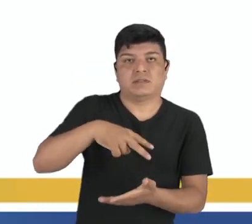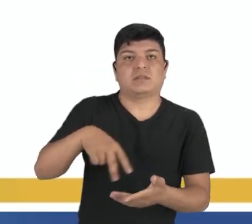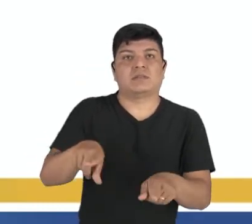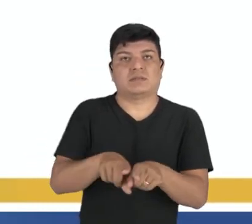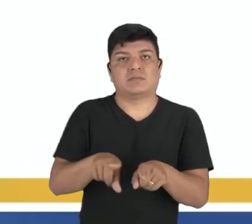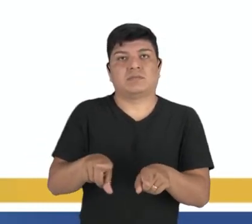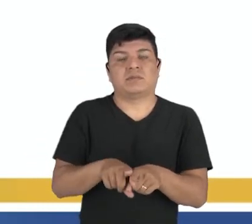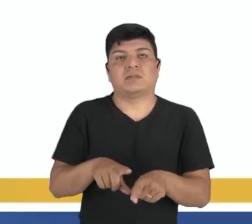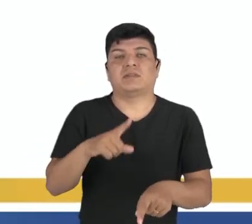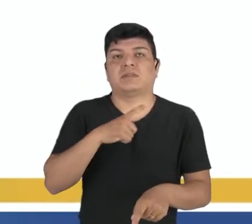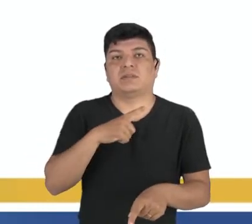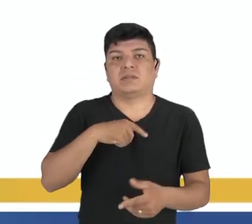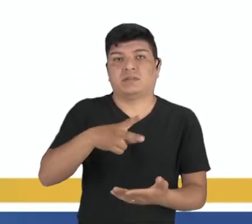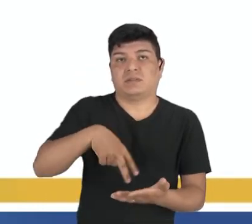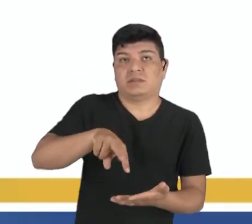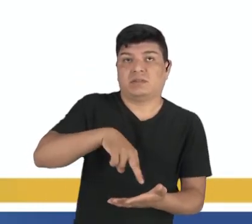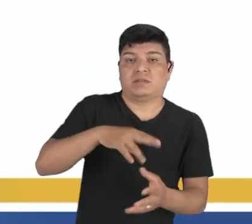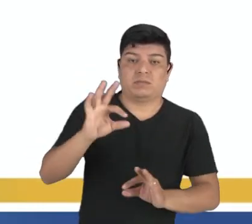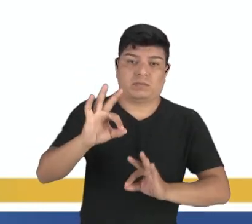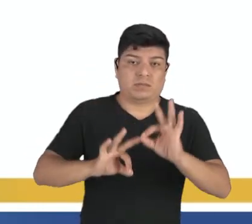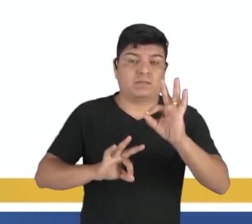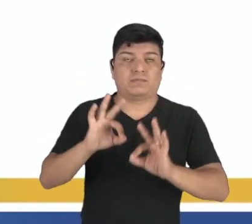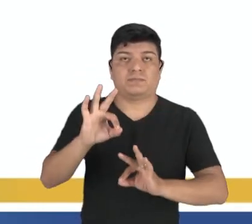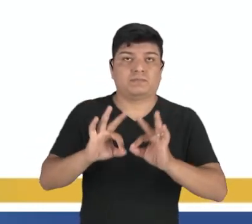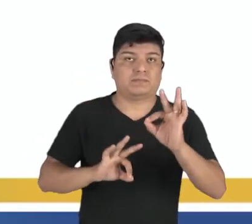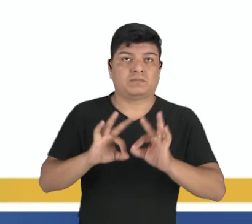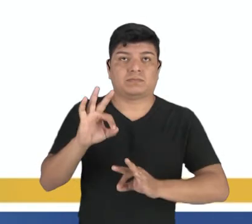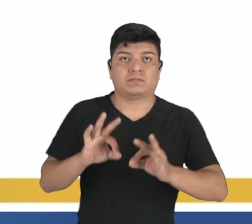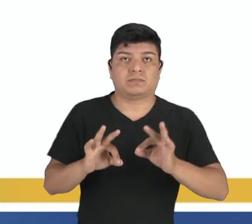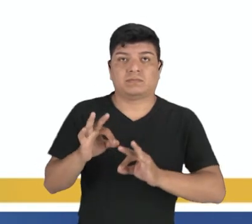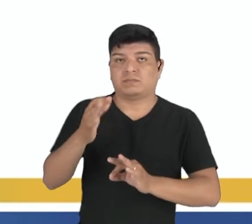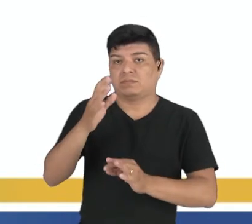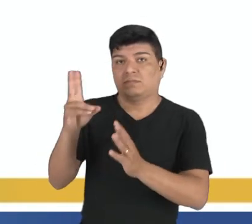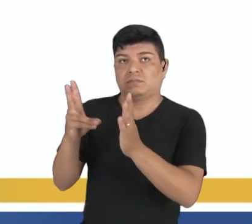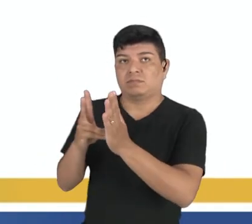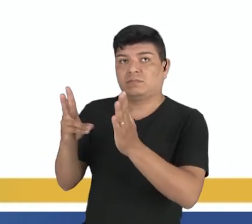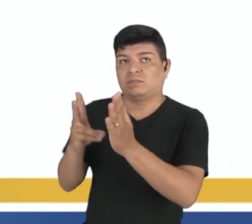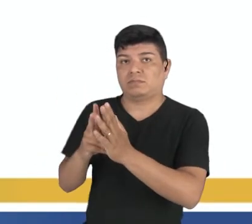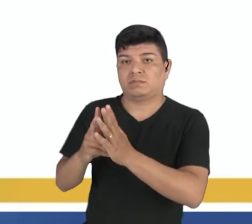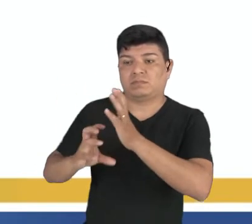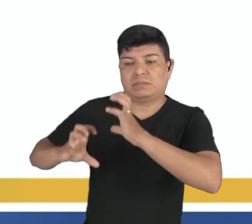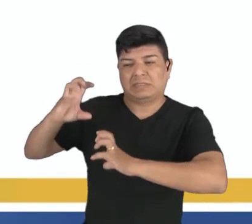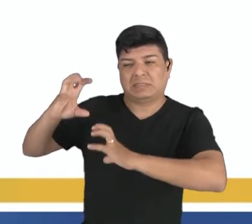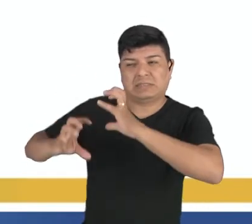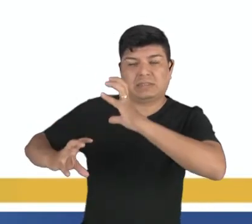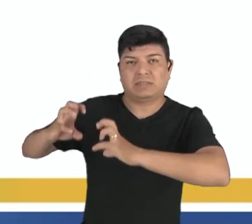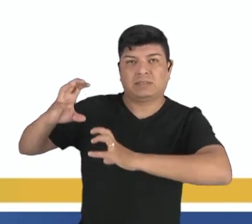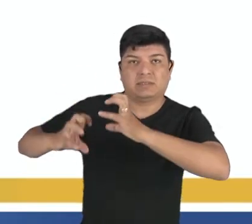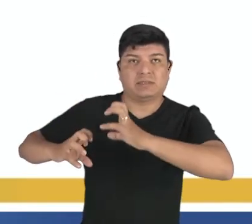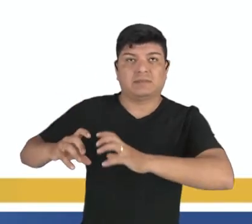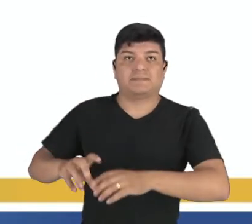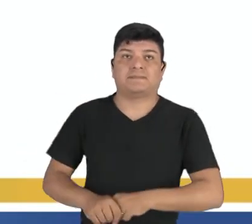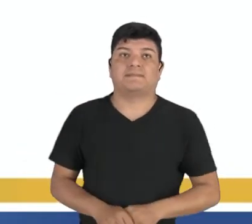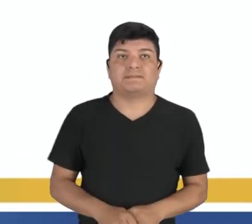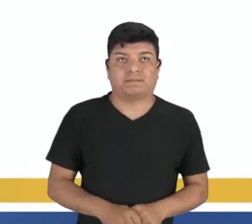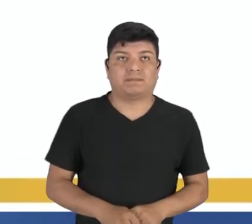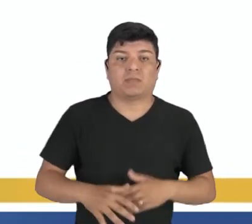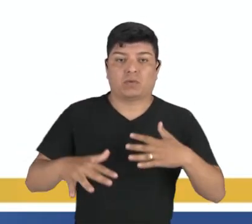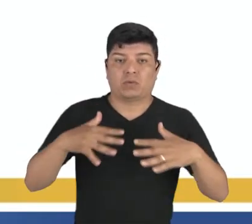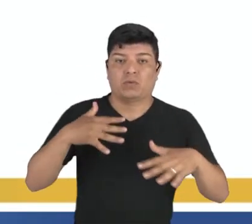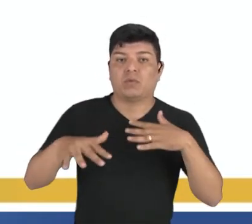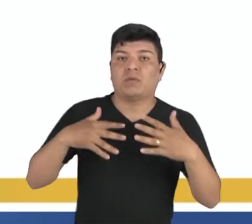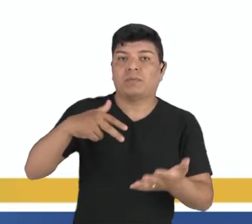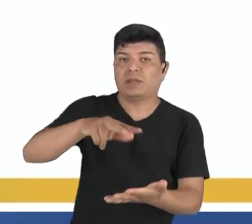momento e também tem danças para preparar, né, os indígenas para a guerra, galerinha. Os movimentos